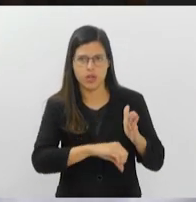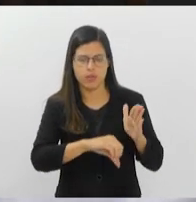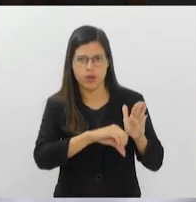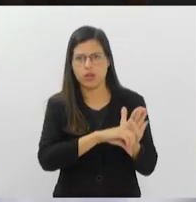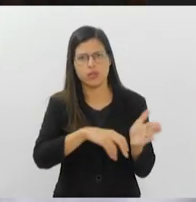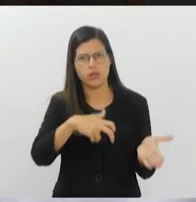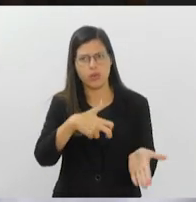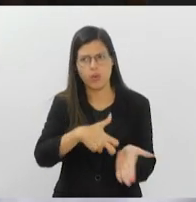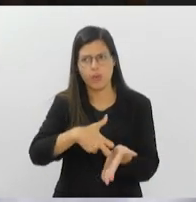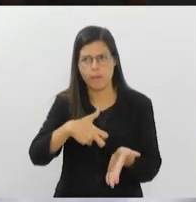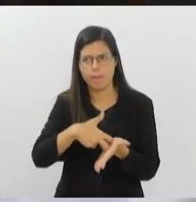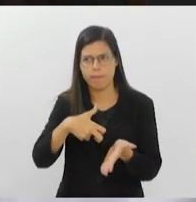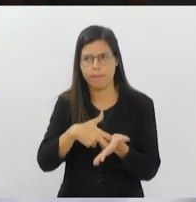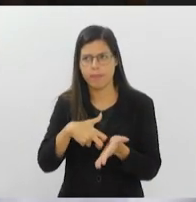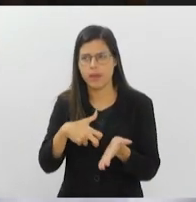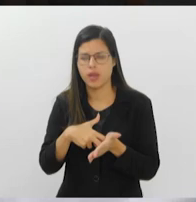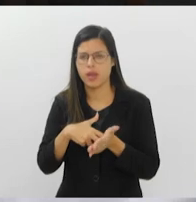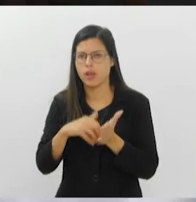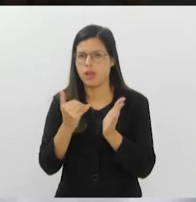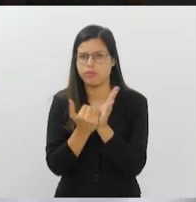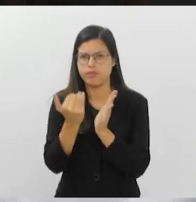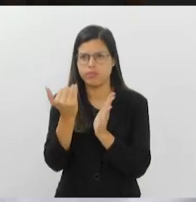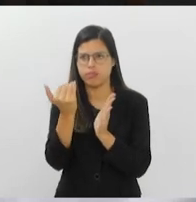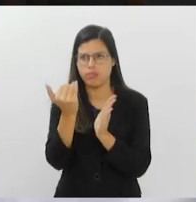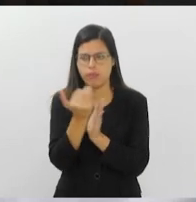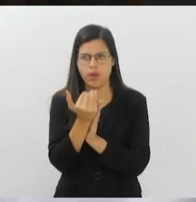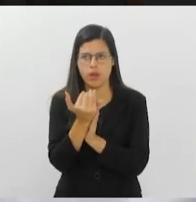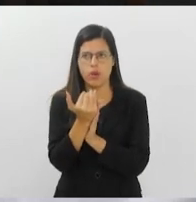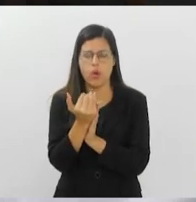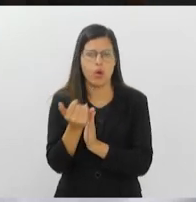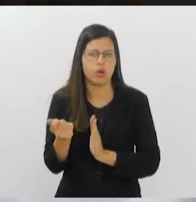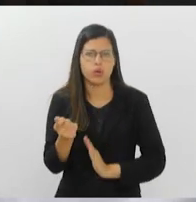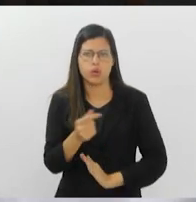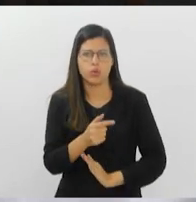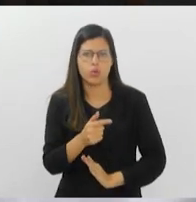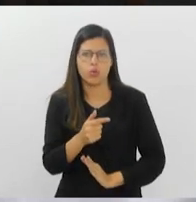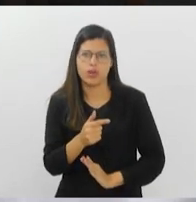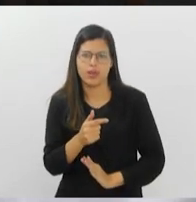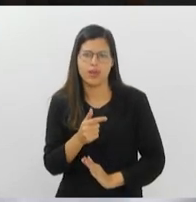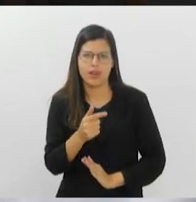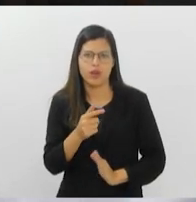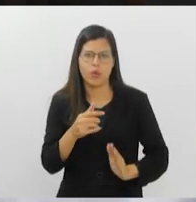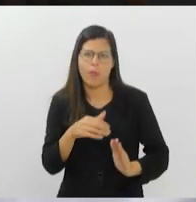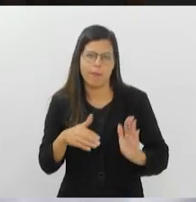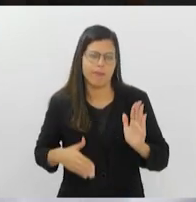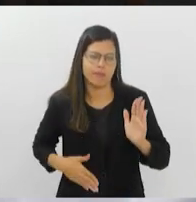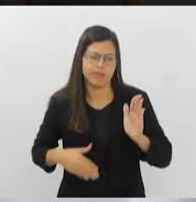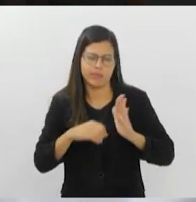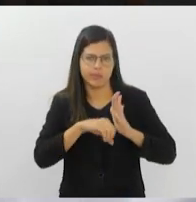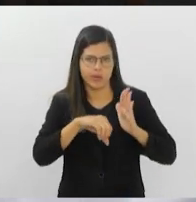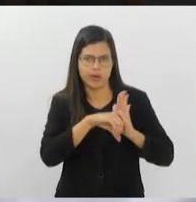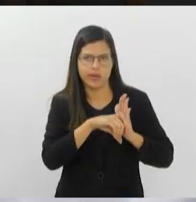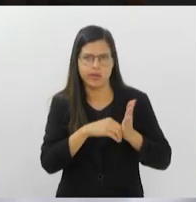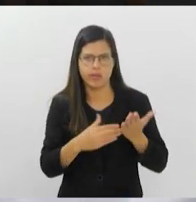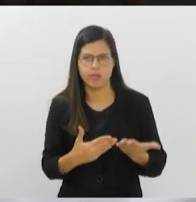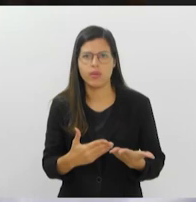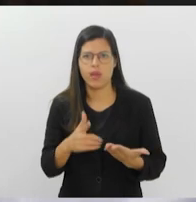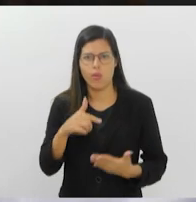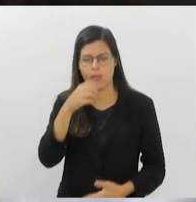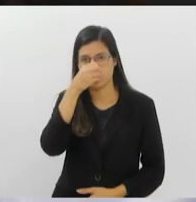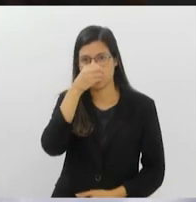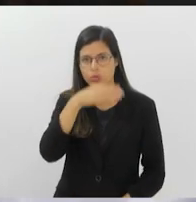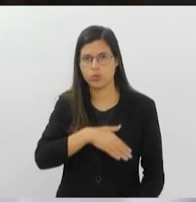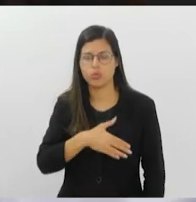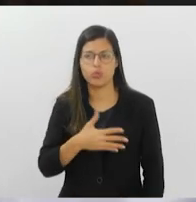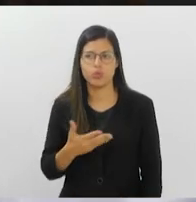penas maiores do que dos estupradores. Isso, obviamente, é um absurdo, é uma distorção,